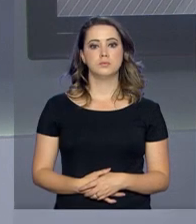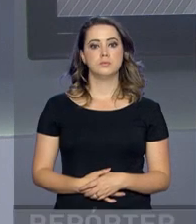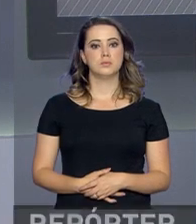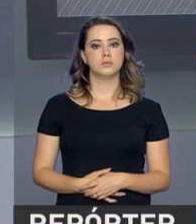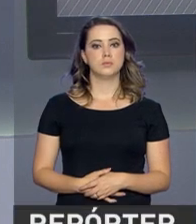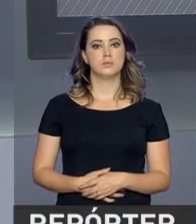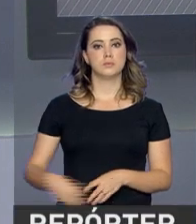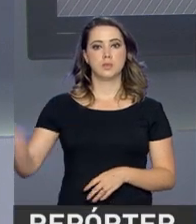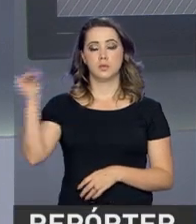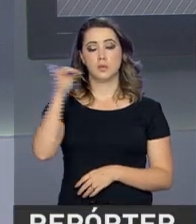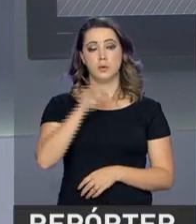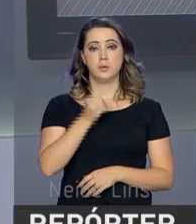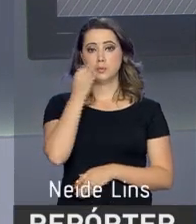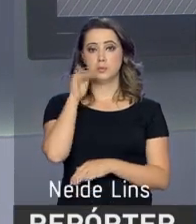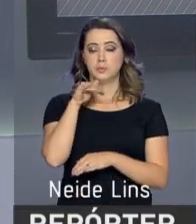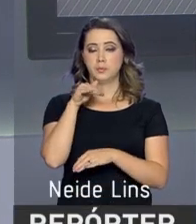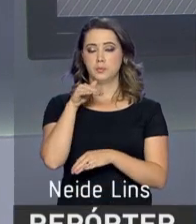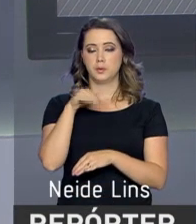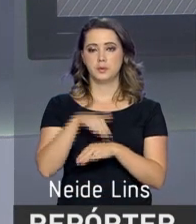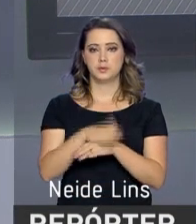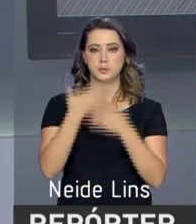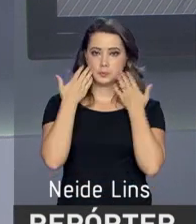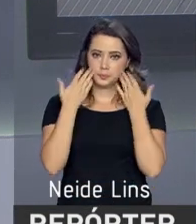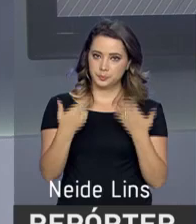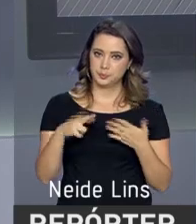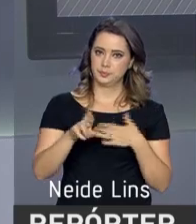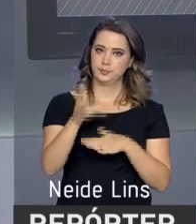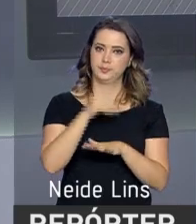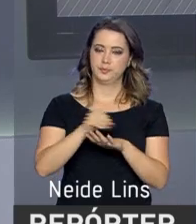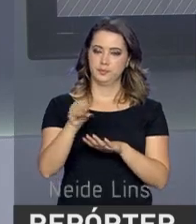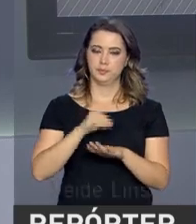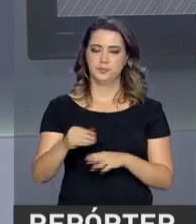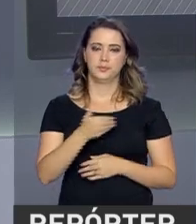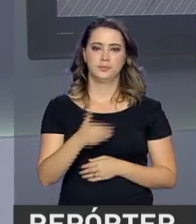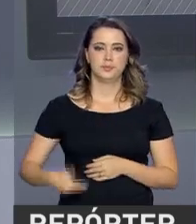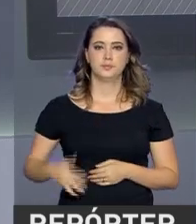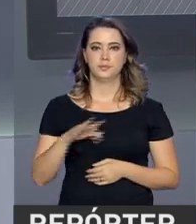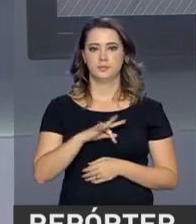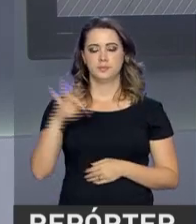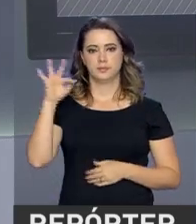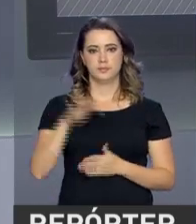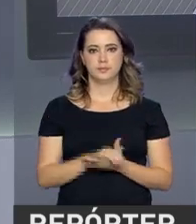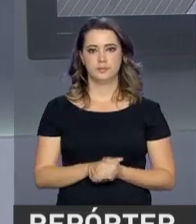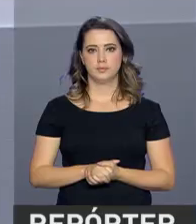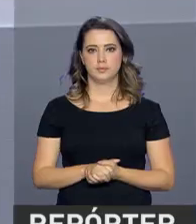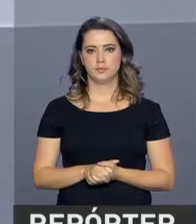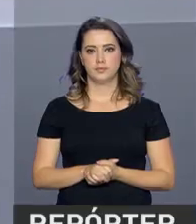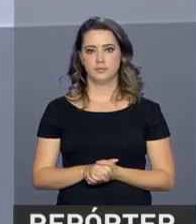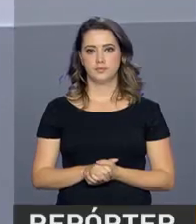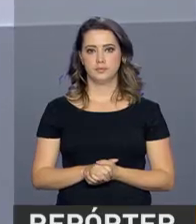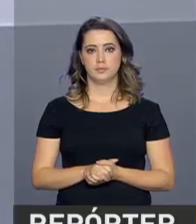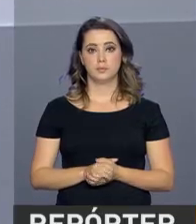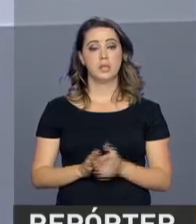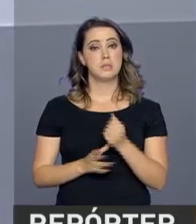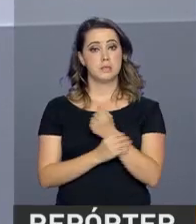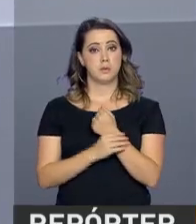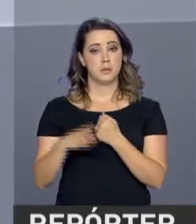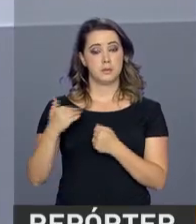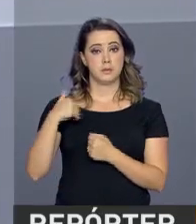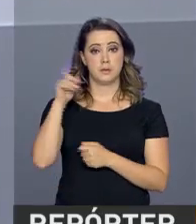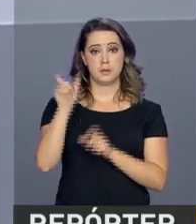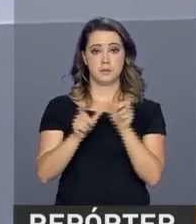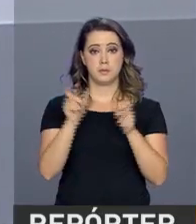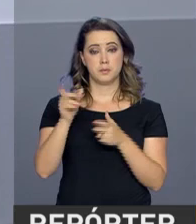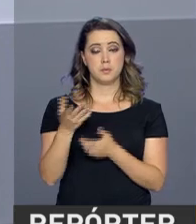olá boa noite estamos de volta com o repórter nbr e as notícias do governo federal uma segurança mais